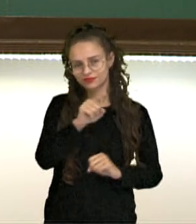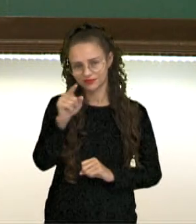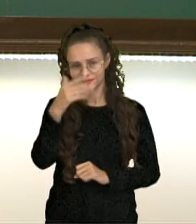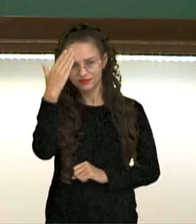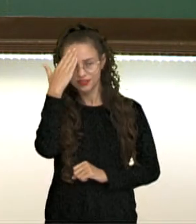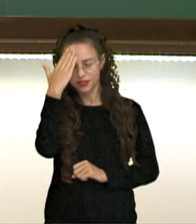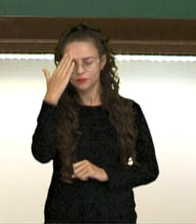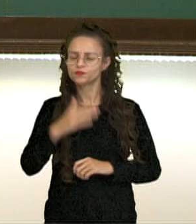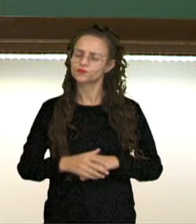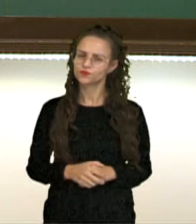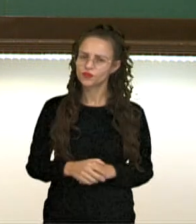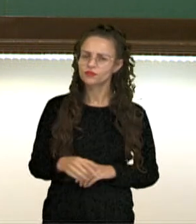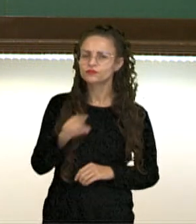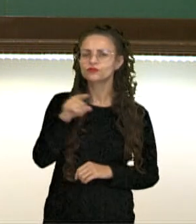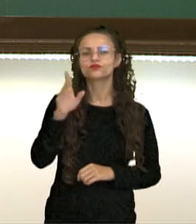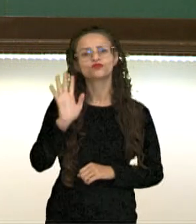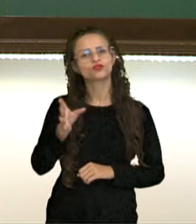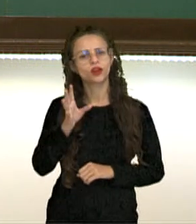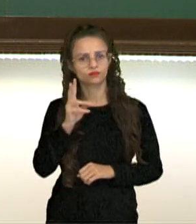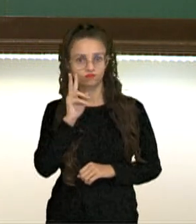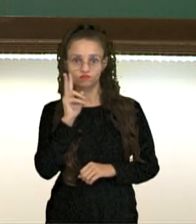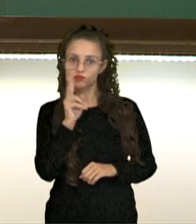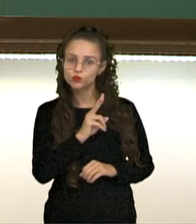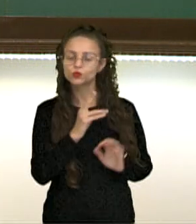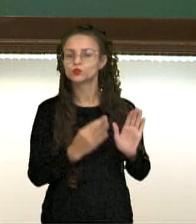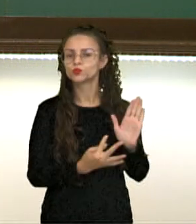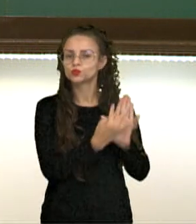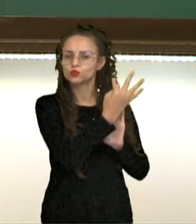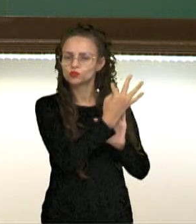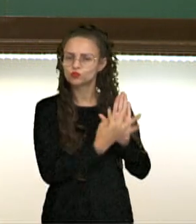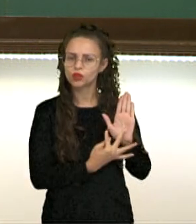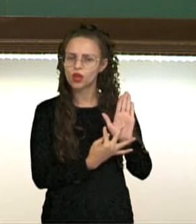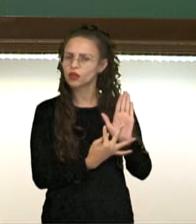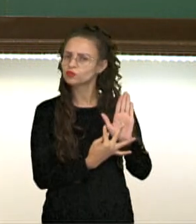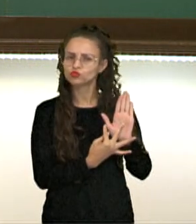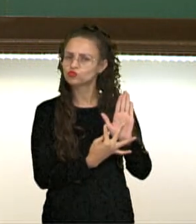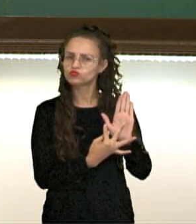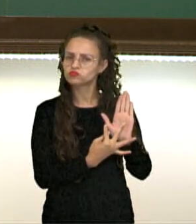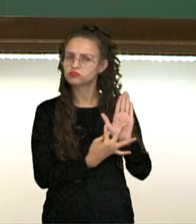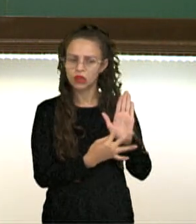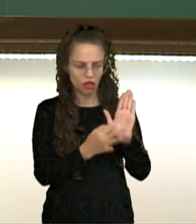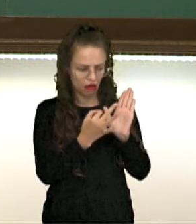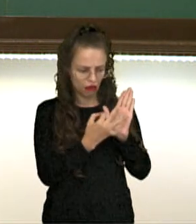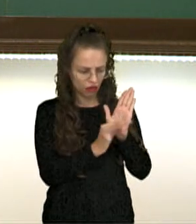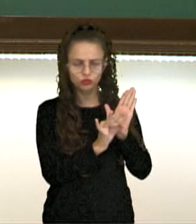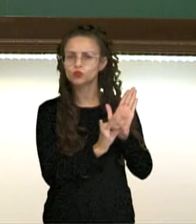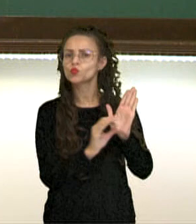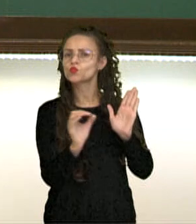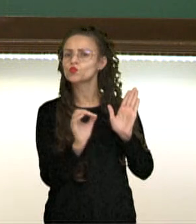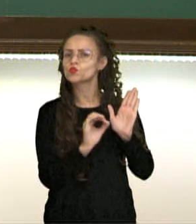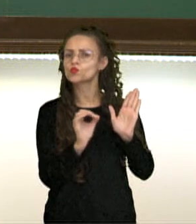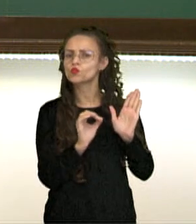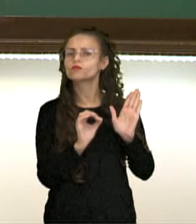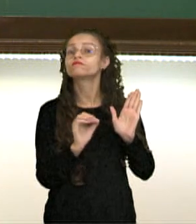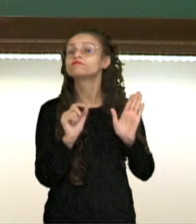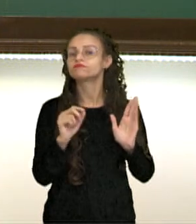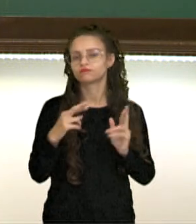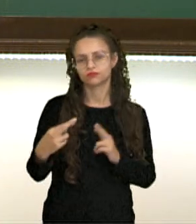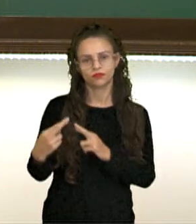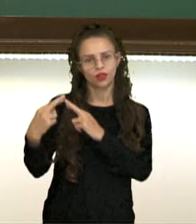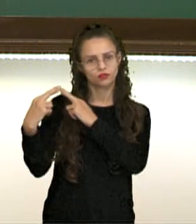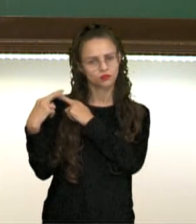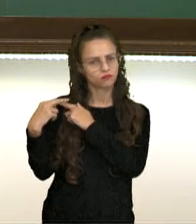ter visto alguns textos que não têm assinatura, que a responsabilidade é